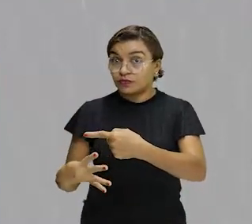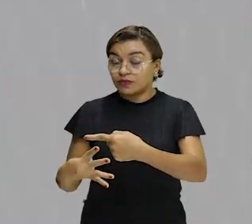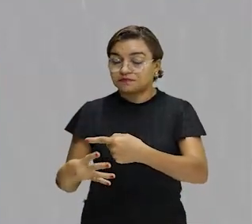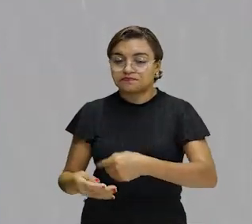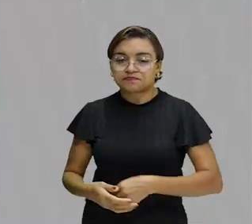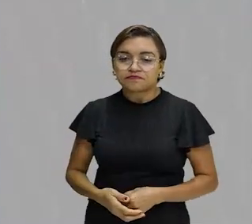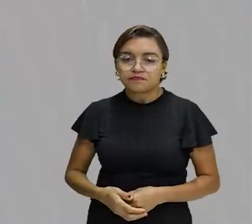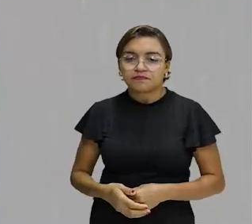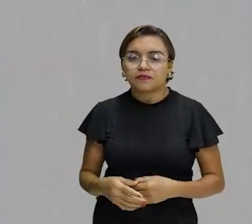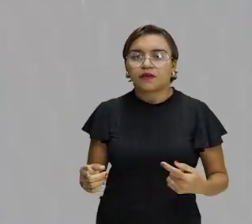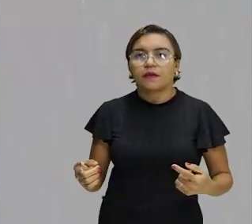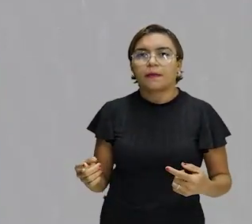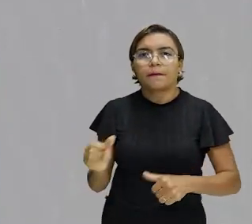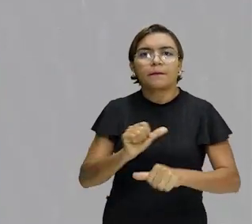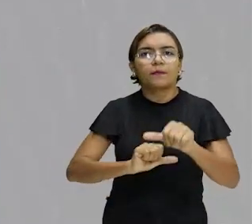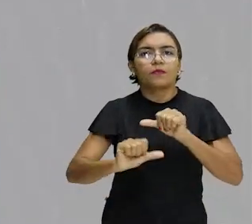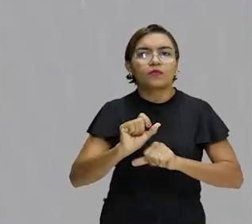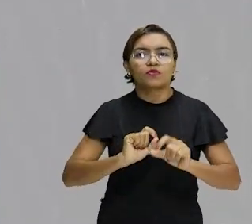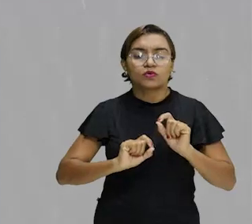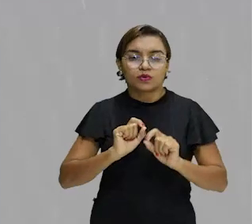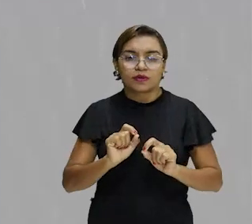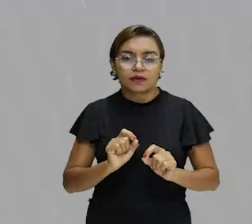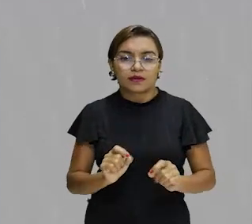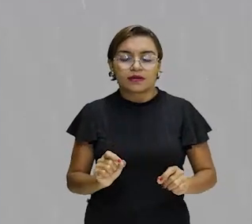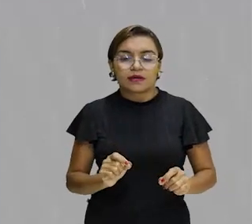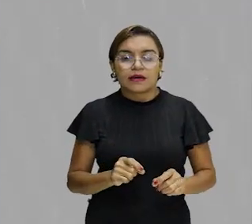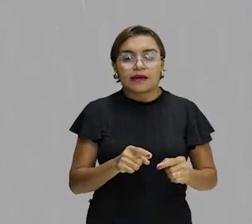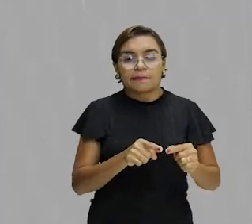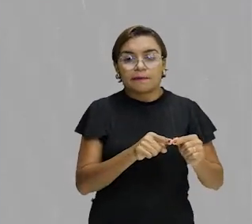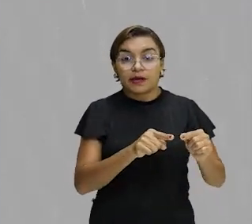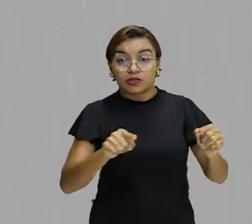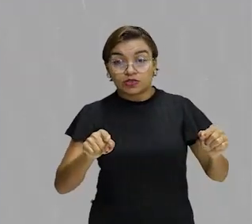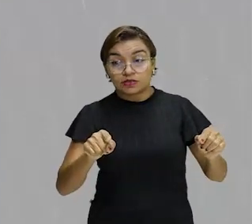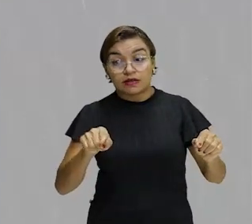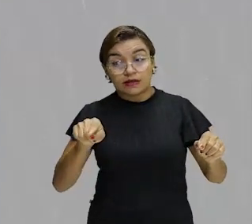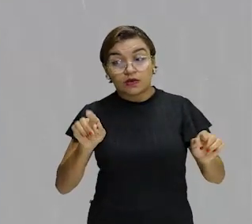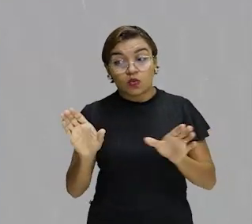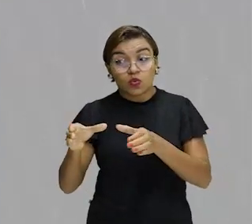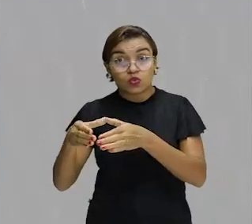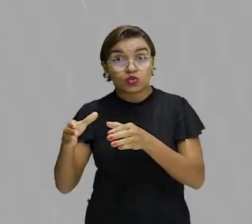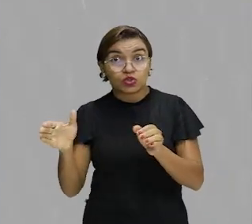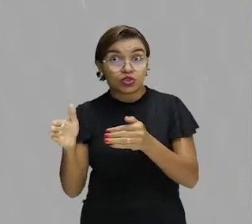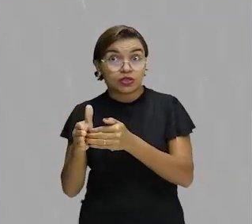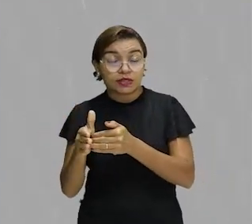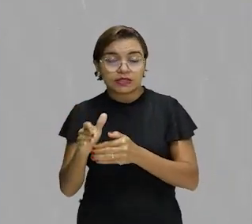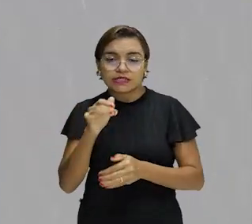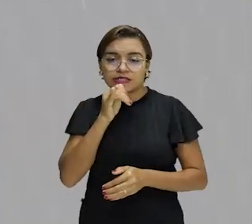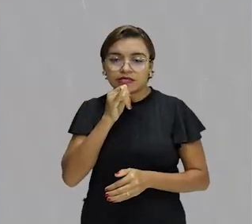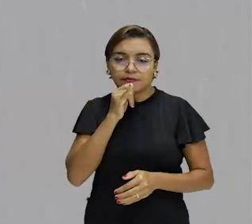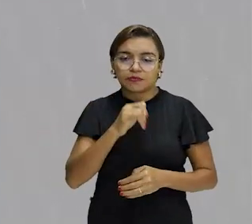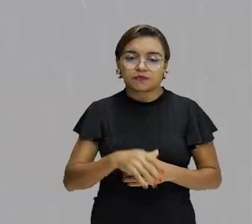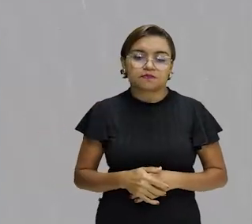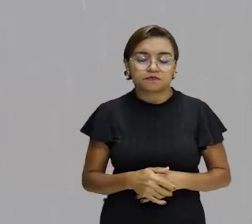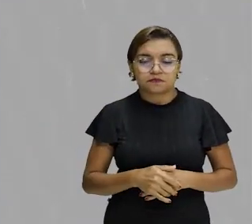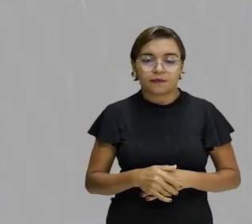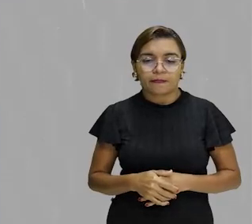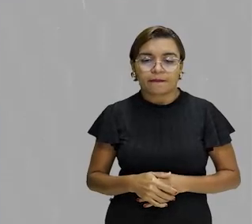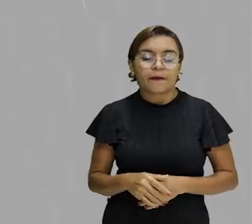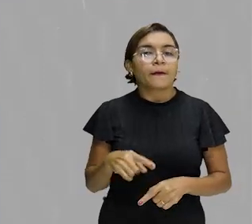2,5, 3 e 7. Eu tenho também a imagem da função, que é o conjunto de chegada, os elementos que